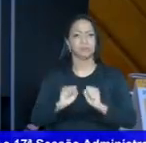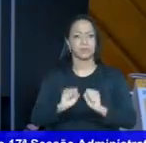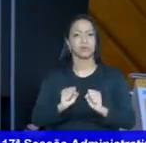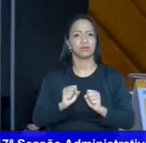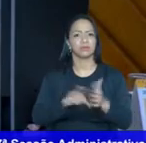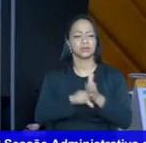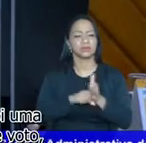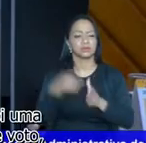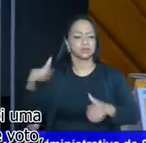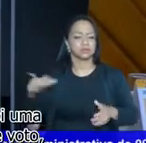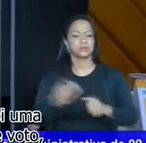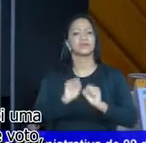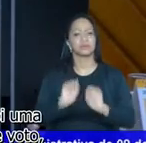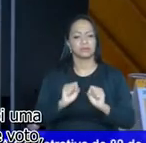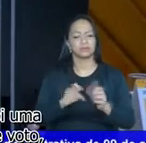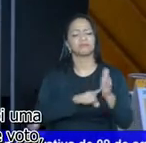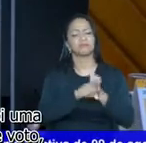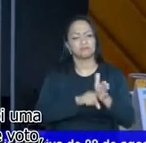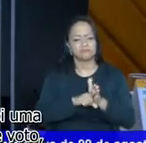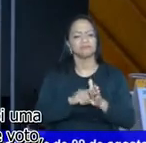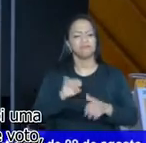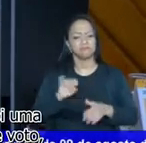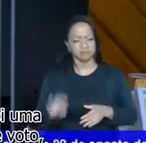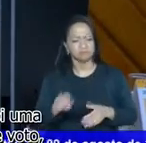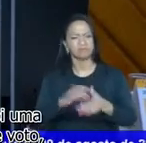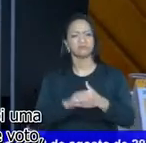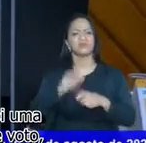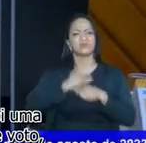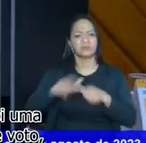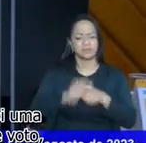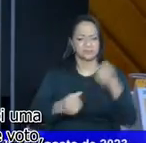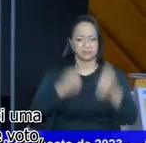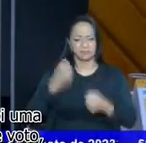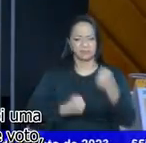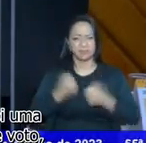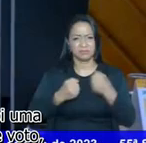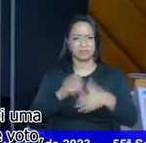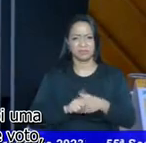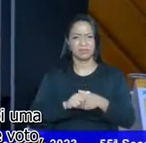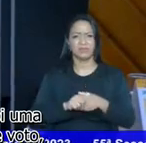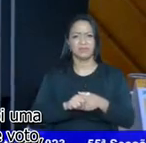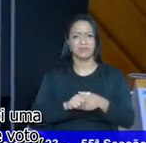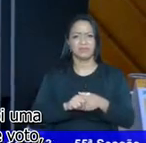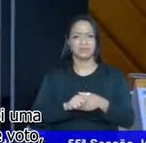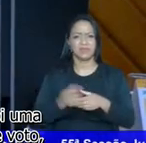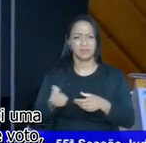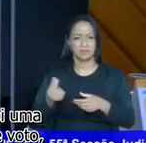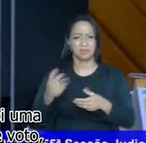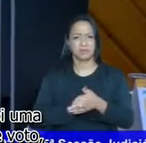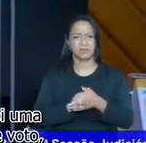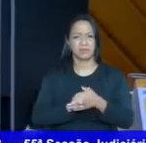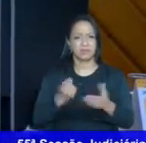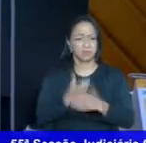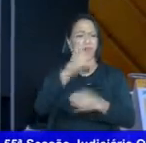outra forma. Ele pode apurar se, de fato, essa locação de veículo foi uma simulação e o dinheiro foi empregado para